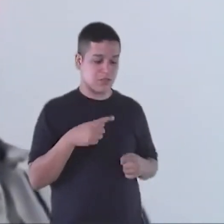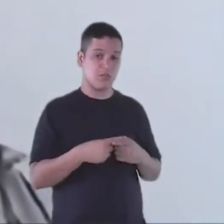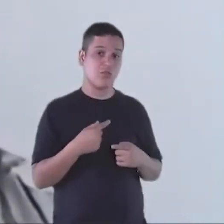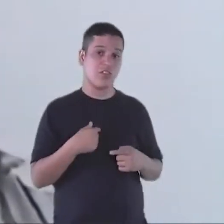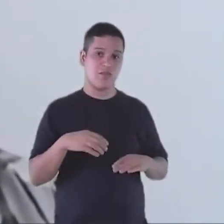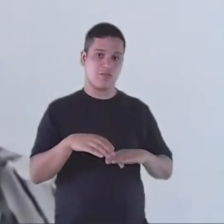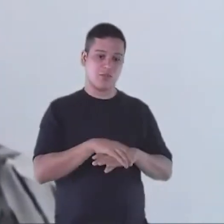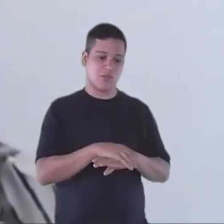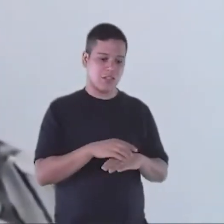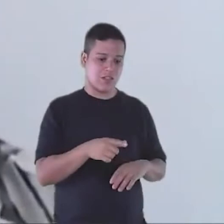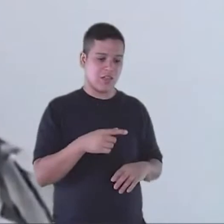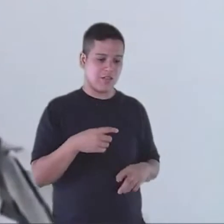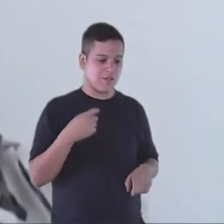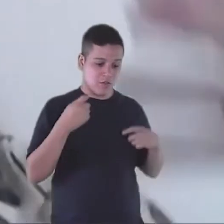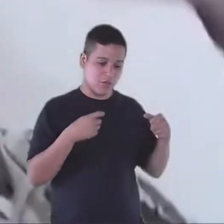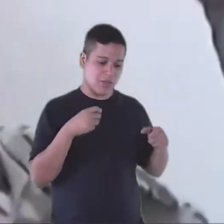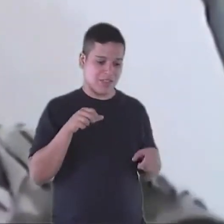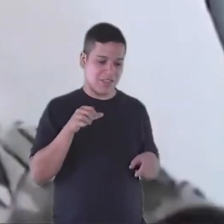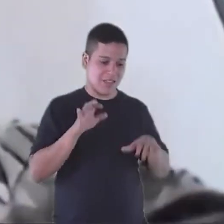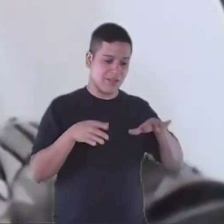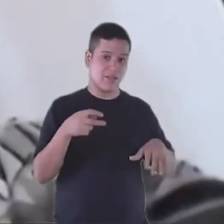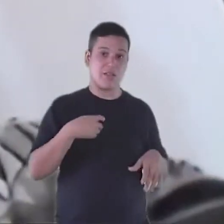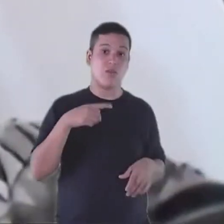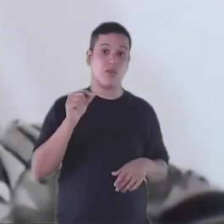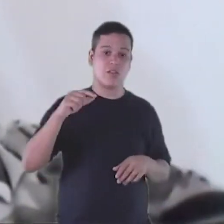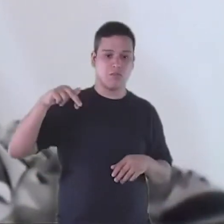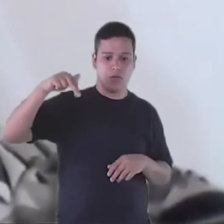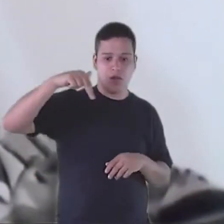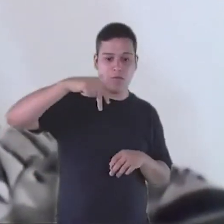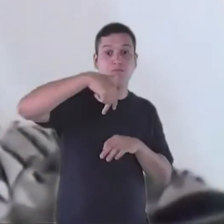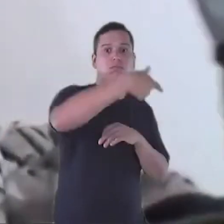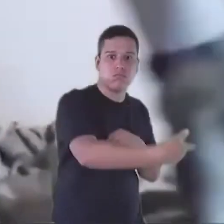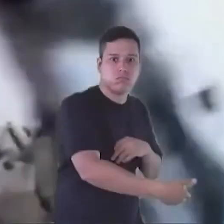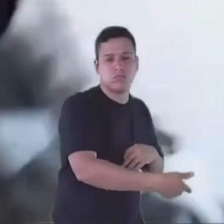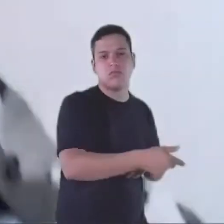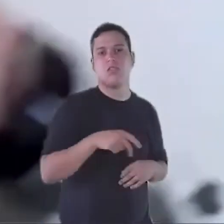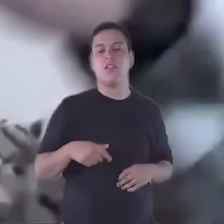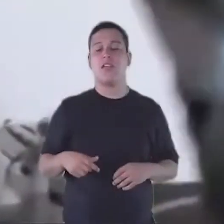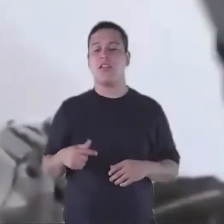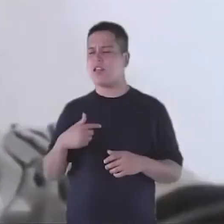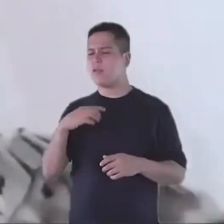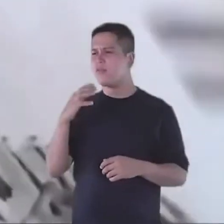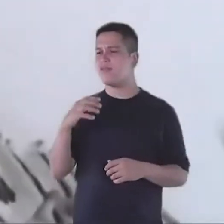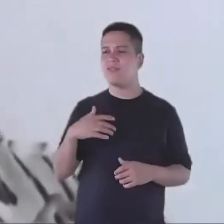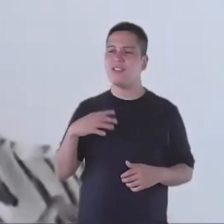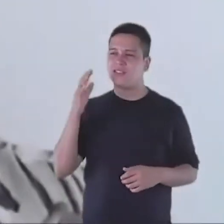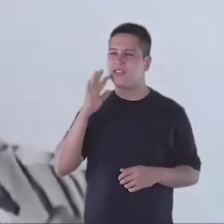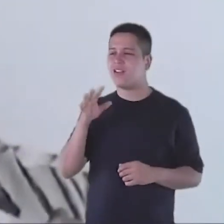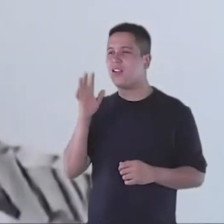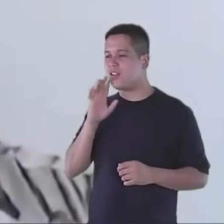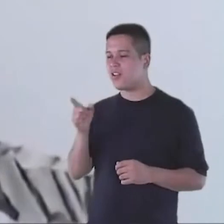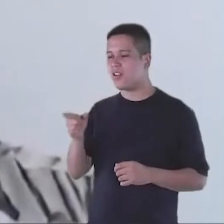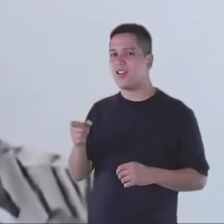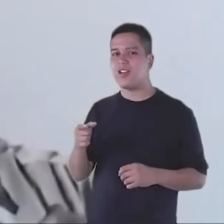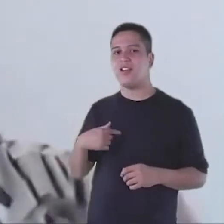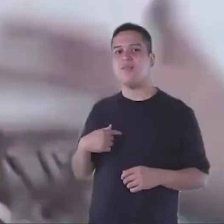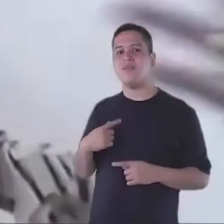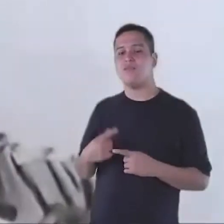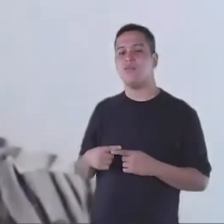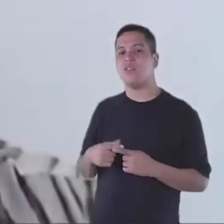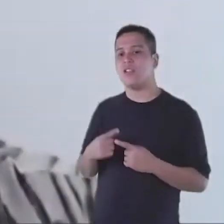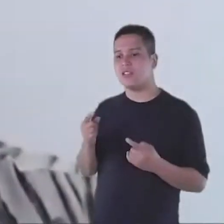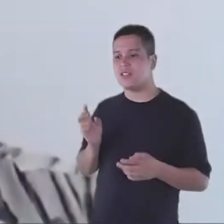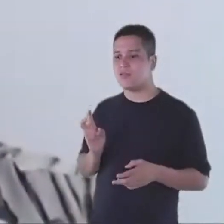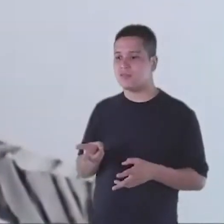E eu achei muito bonito esse cuidado dele. Ele saiu de perto dos seus amigos, dos seus colegas,